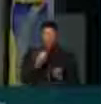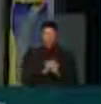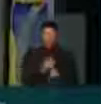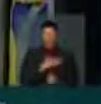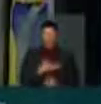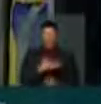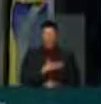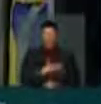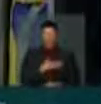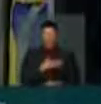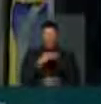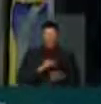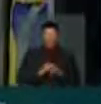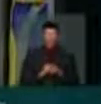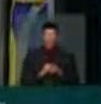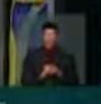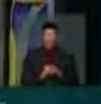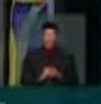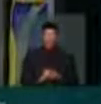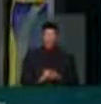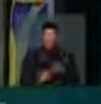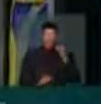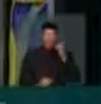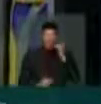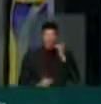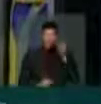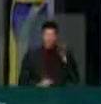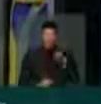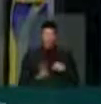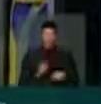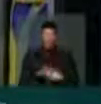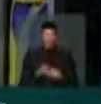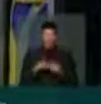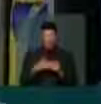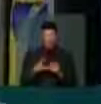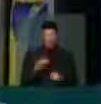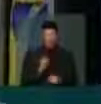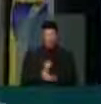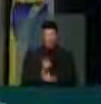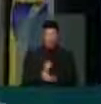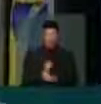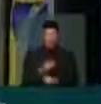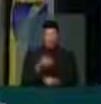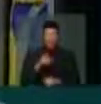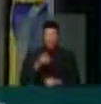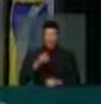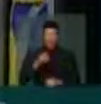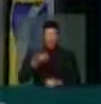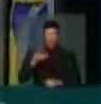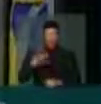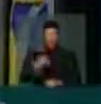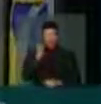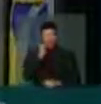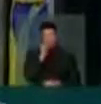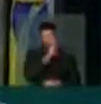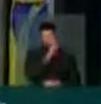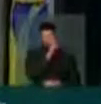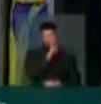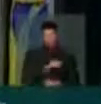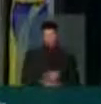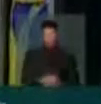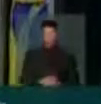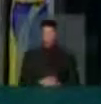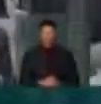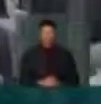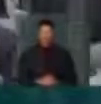prazer o nobre companheiro deputado que está aí já um bom tempo esperando. Pedro Vilela, de Alagoas. Deputado